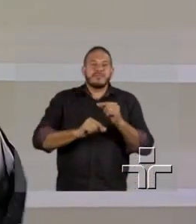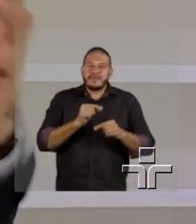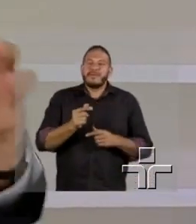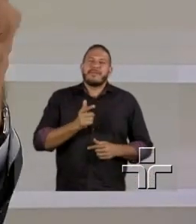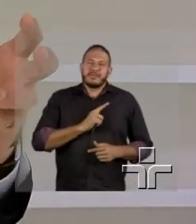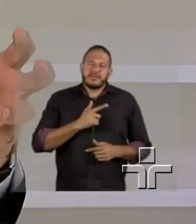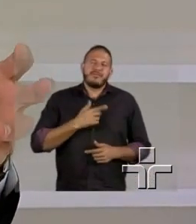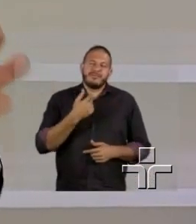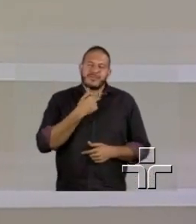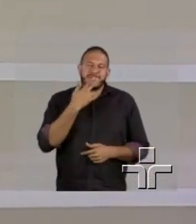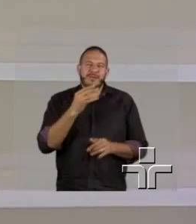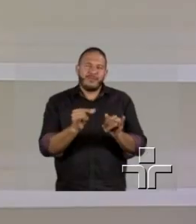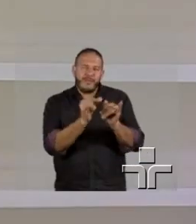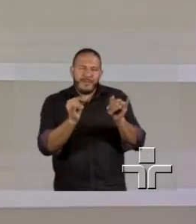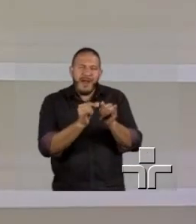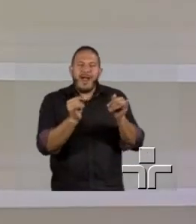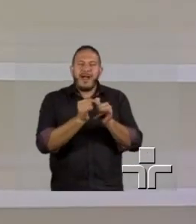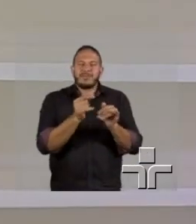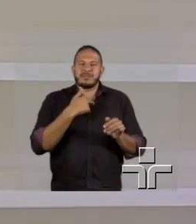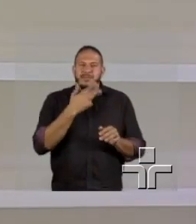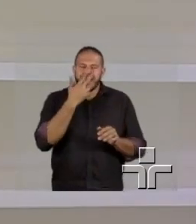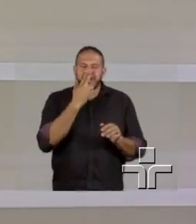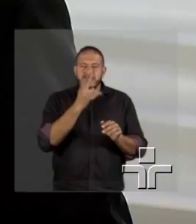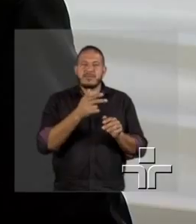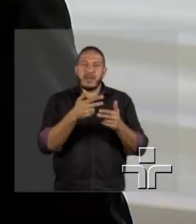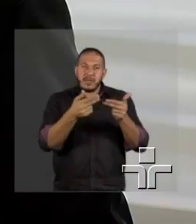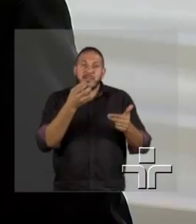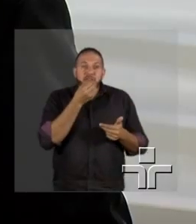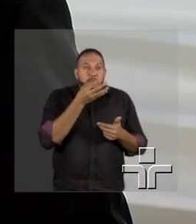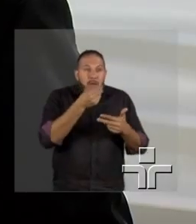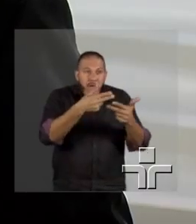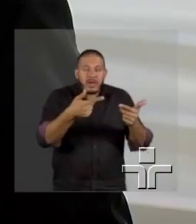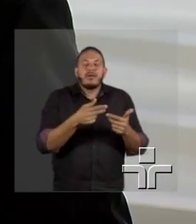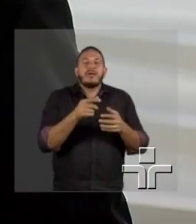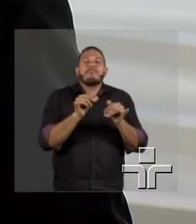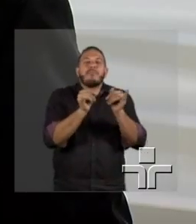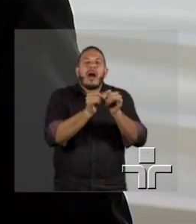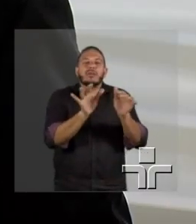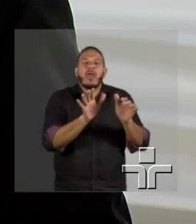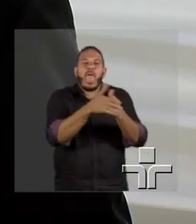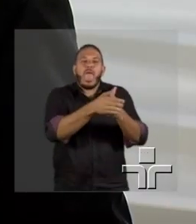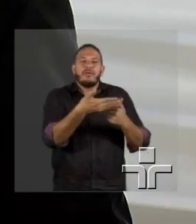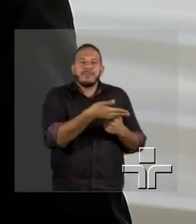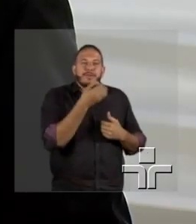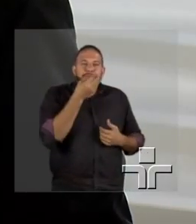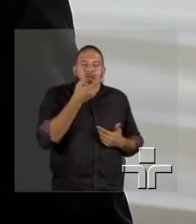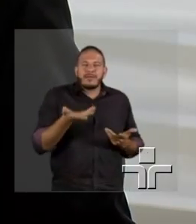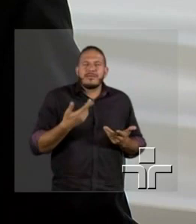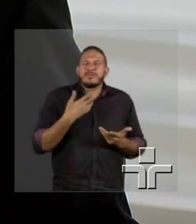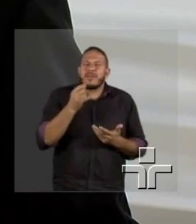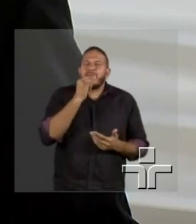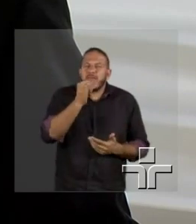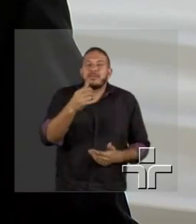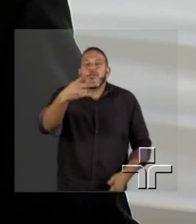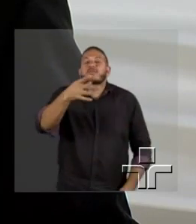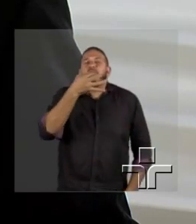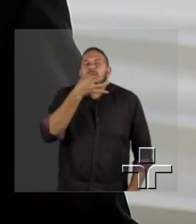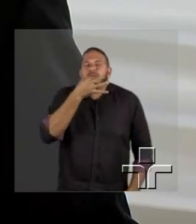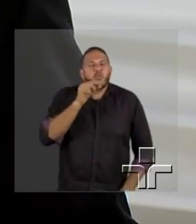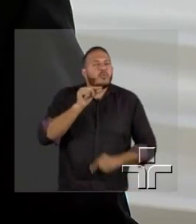Então, isso aí esses valores para nós são inacreditáveis, né? Você